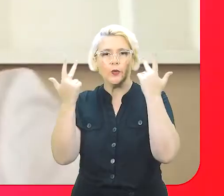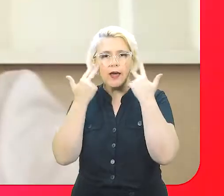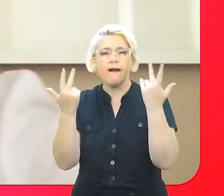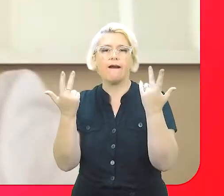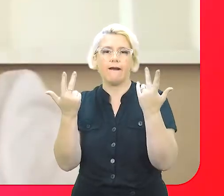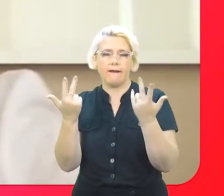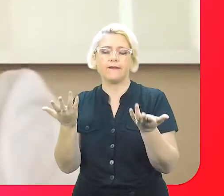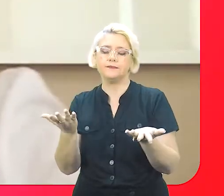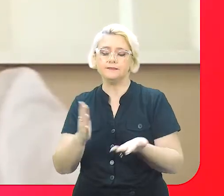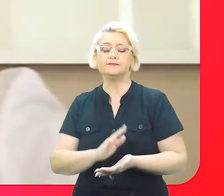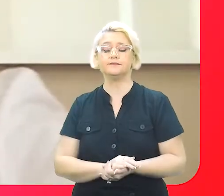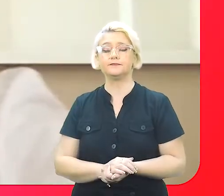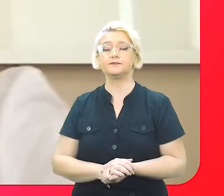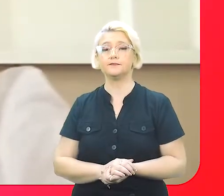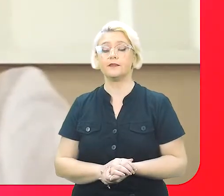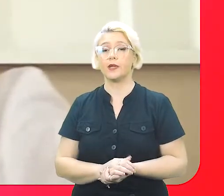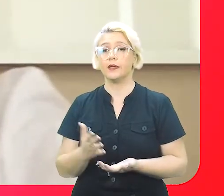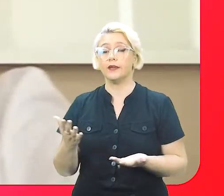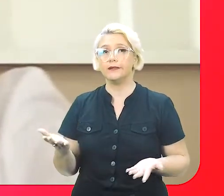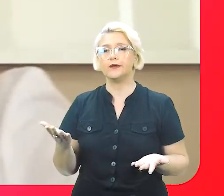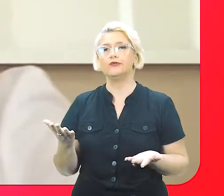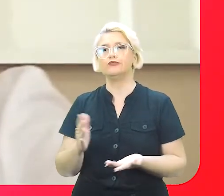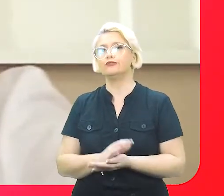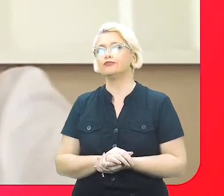do ensino regular, né?